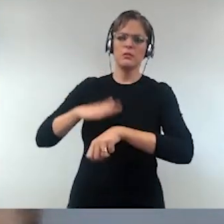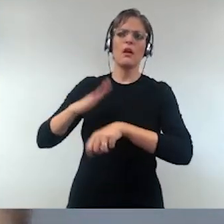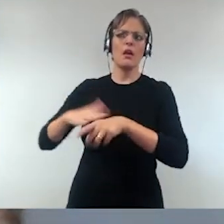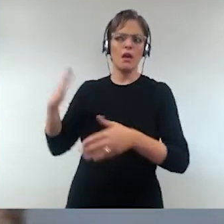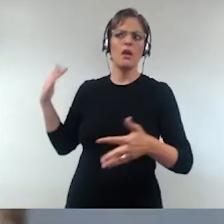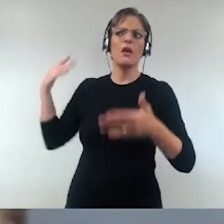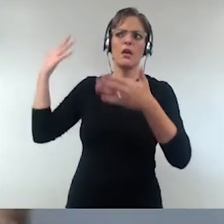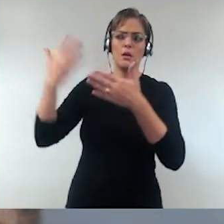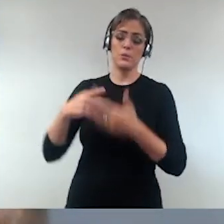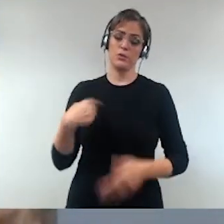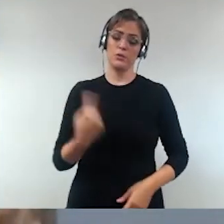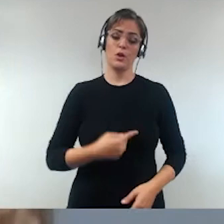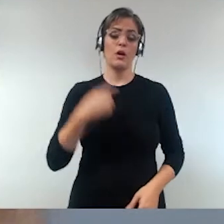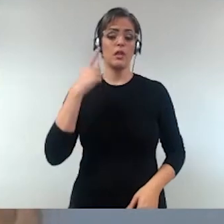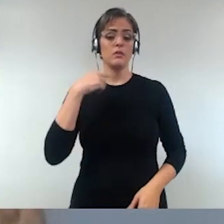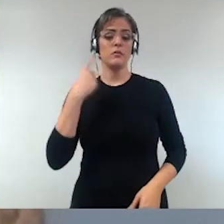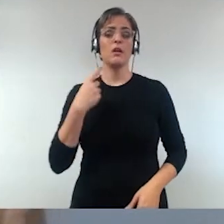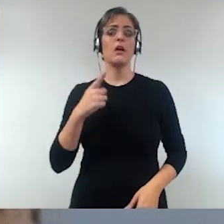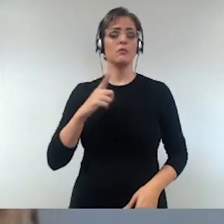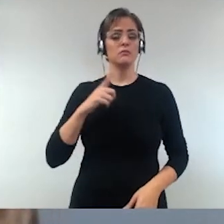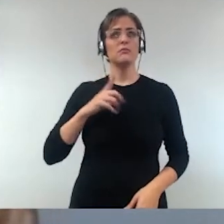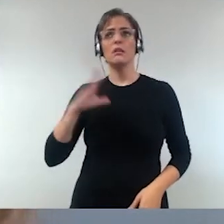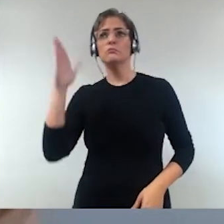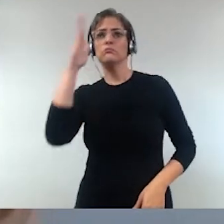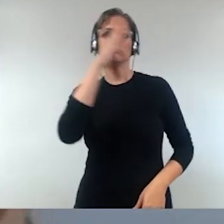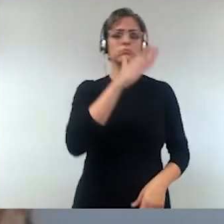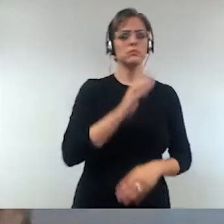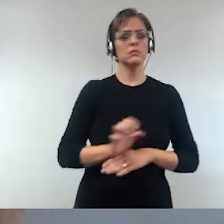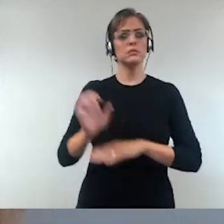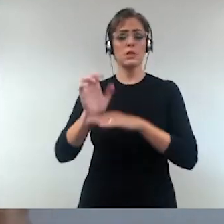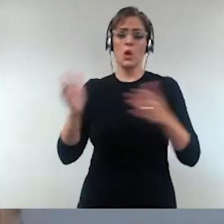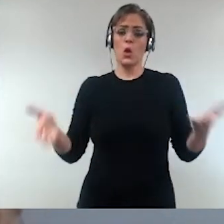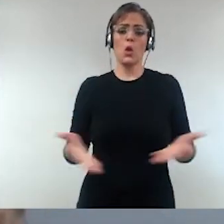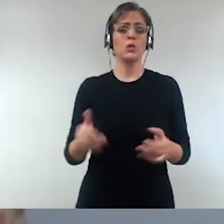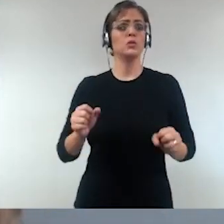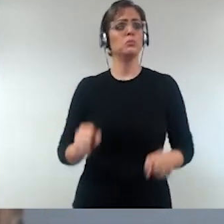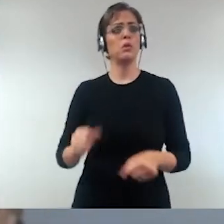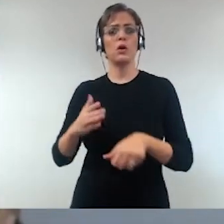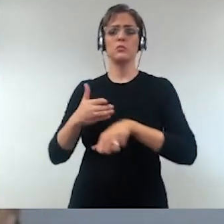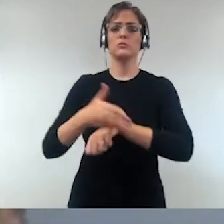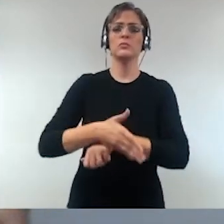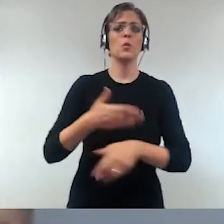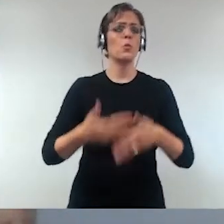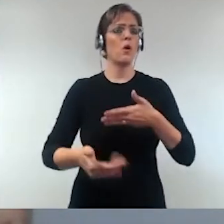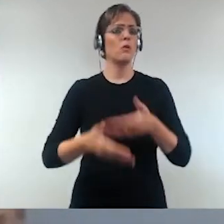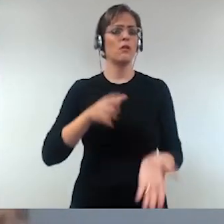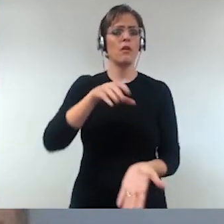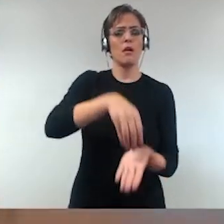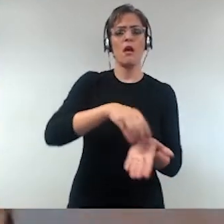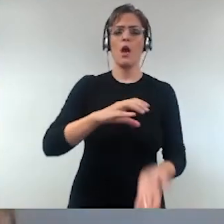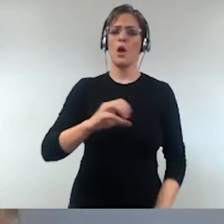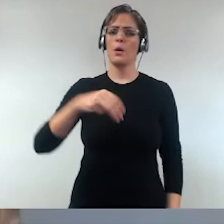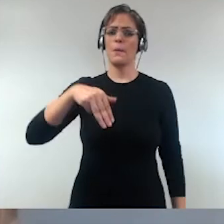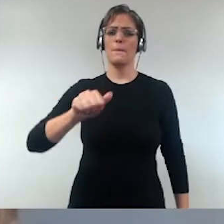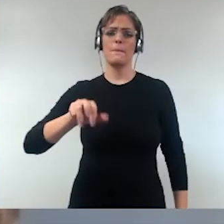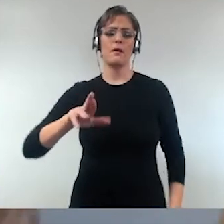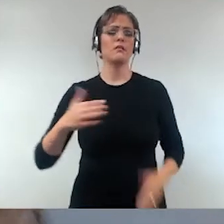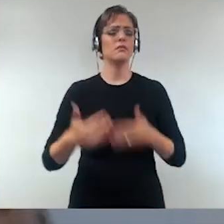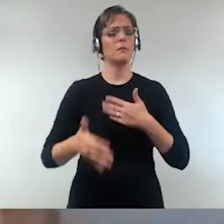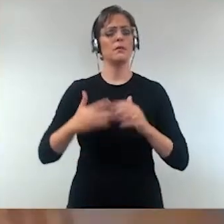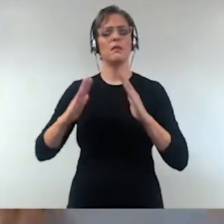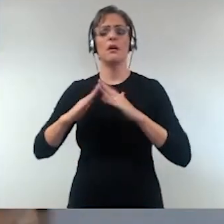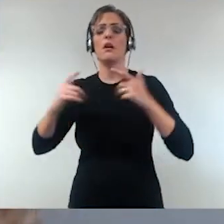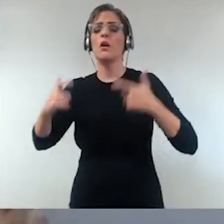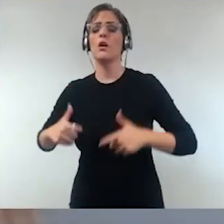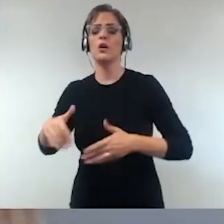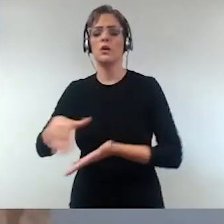mais nacionalizada, mas eu agora posso ajuizar uma ação em qualquer comarca, né? Independentemente de onde eu resido, onde tem sede o meu escritório. Inclusive,